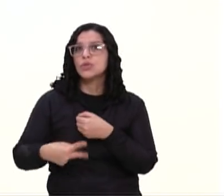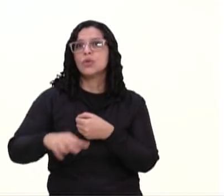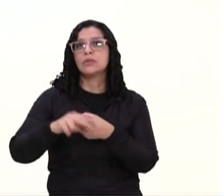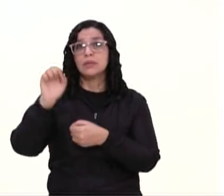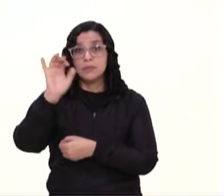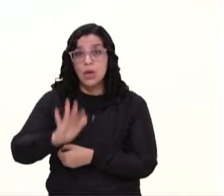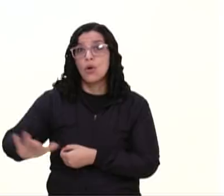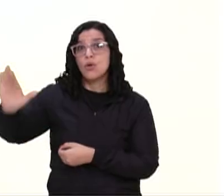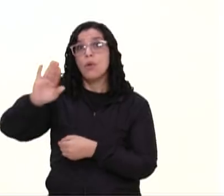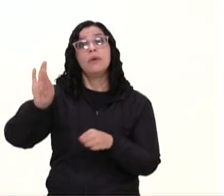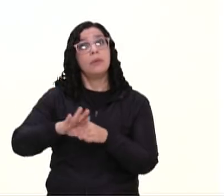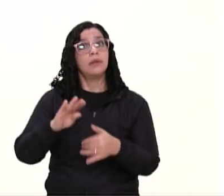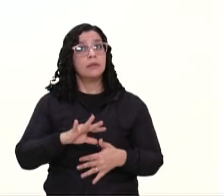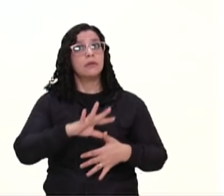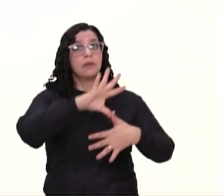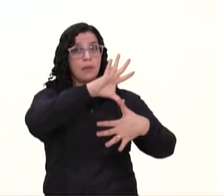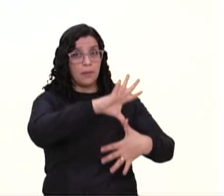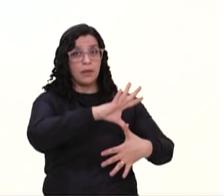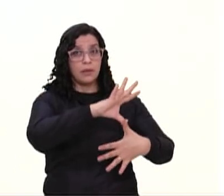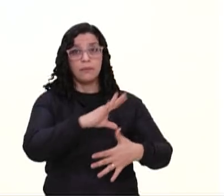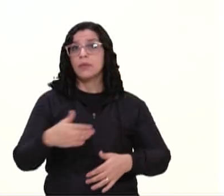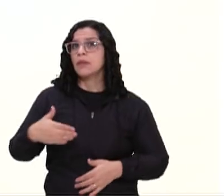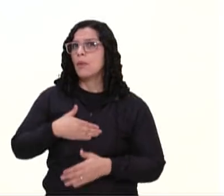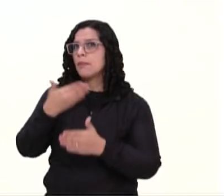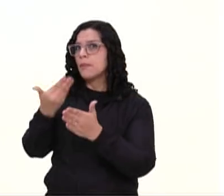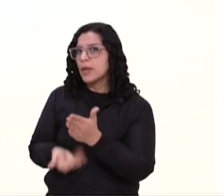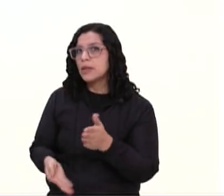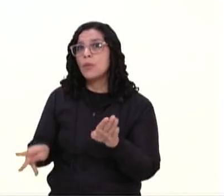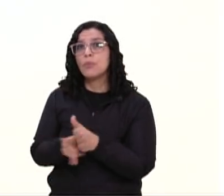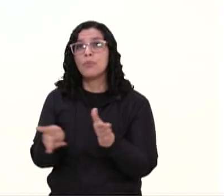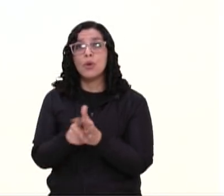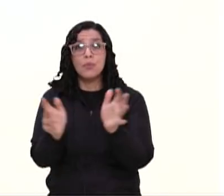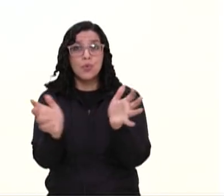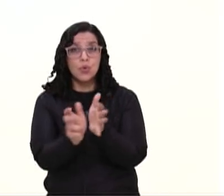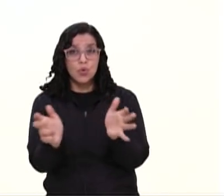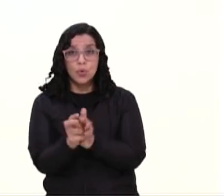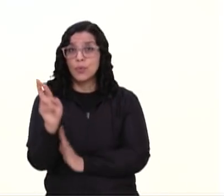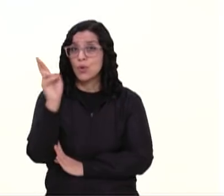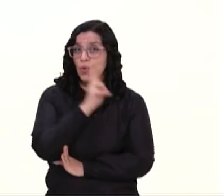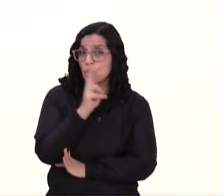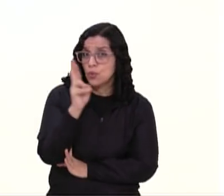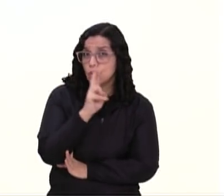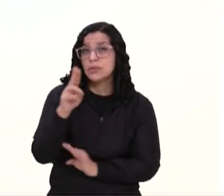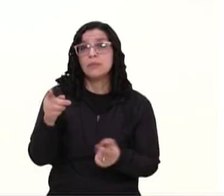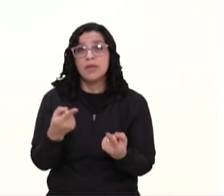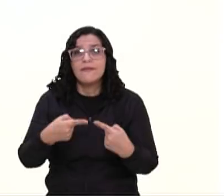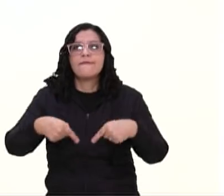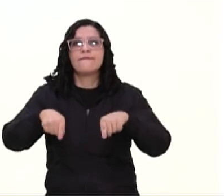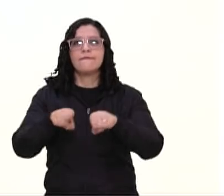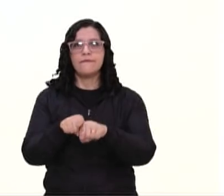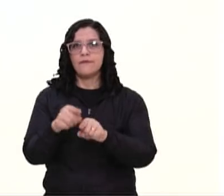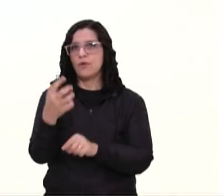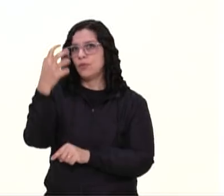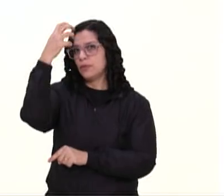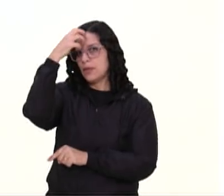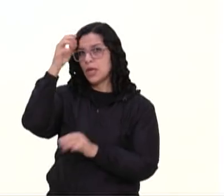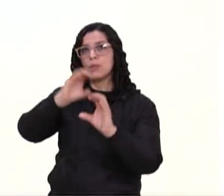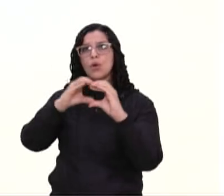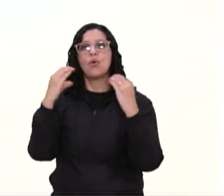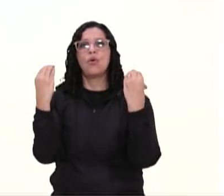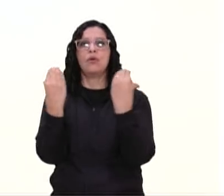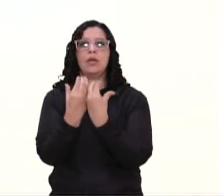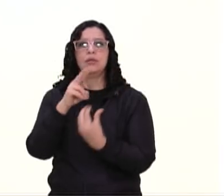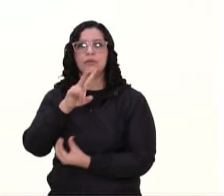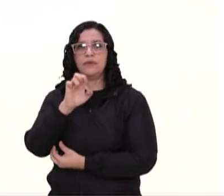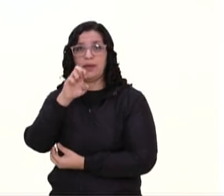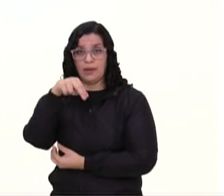a América. A derrota de Napoleão Bonaparte após a campanha russa e a restauração das monarquias europeias pelo Congresso de